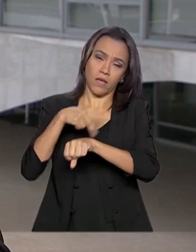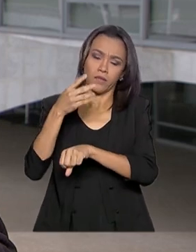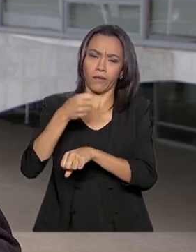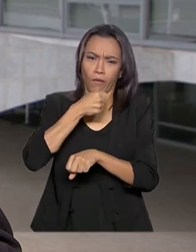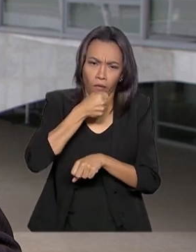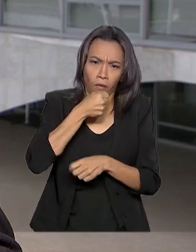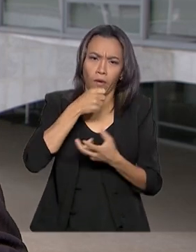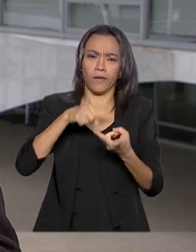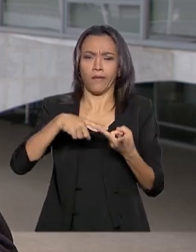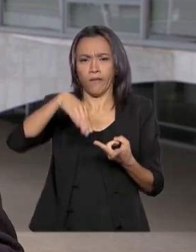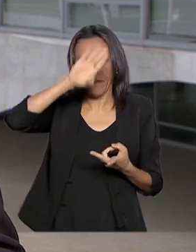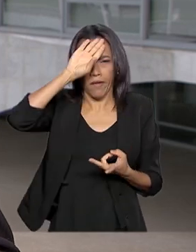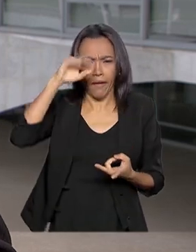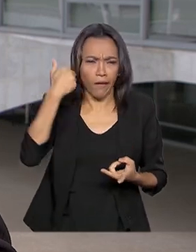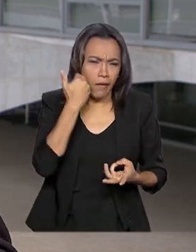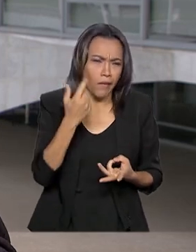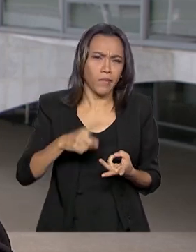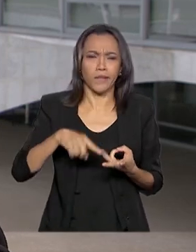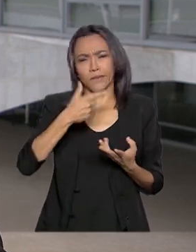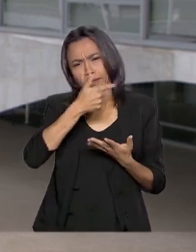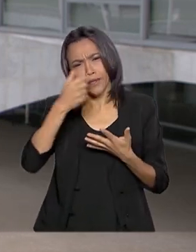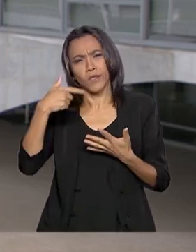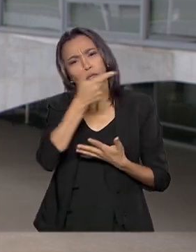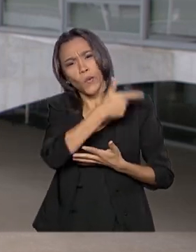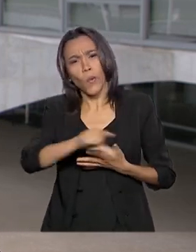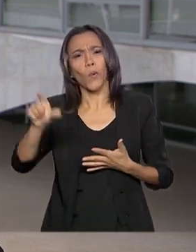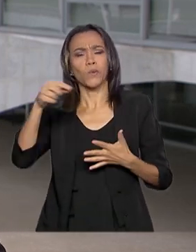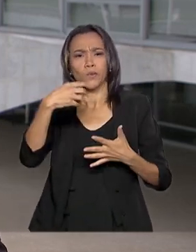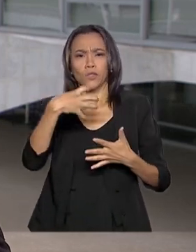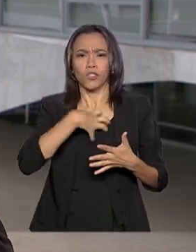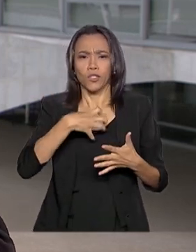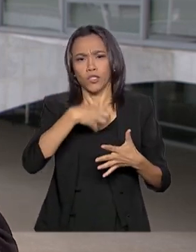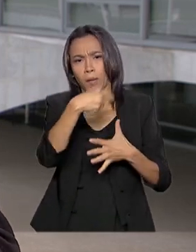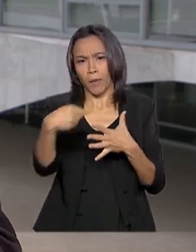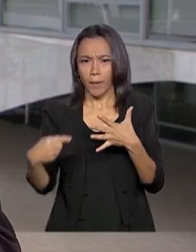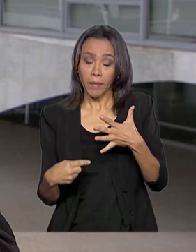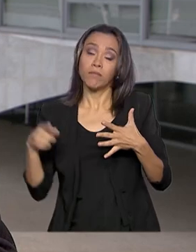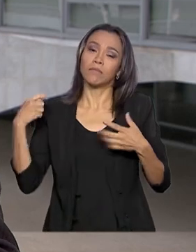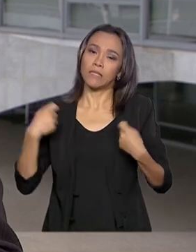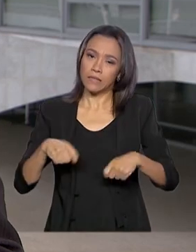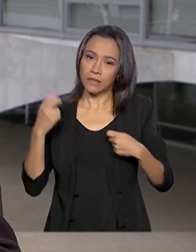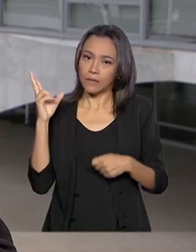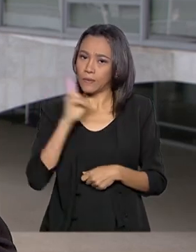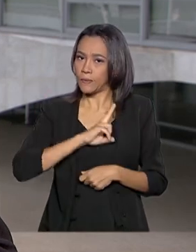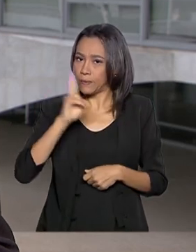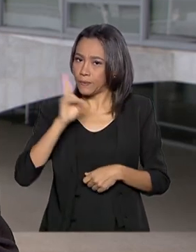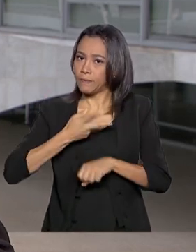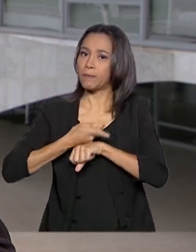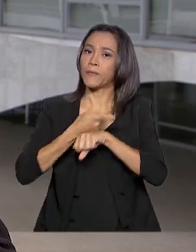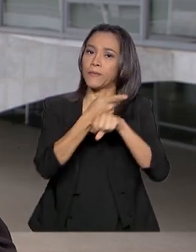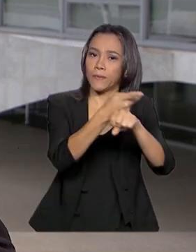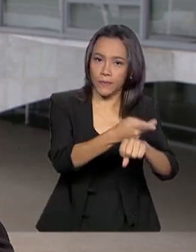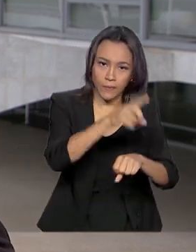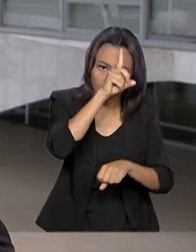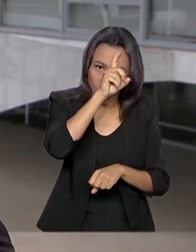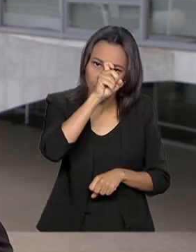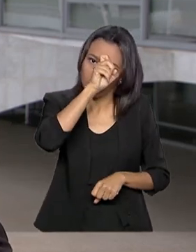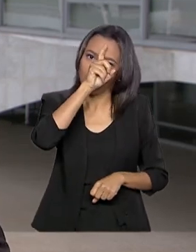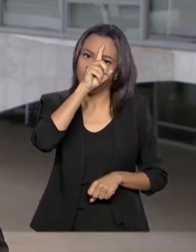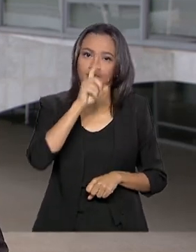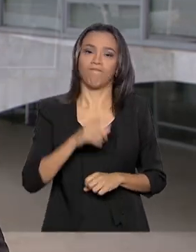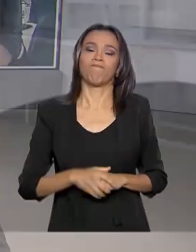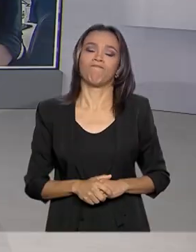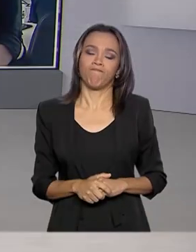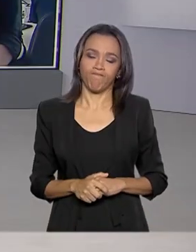dificuldades para respirar e outros sintomas respiratórios, esses devem procurar imediatamente um atendimento médico. Carla?